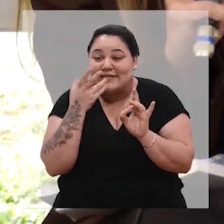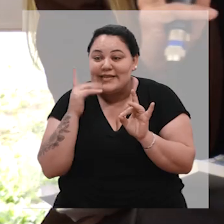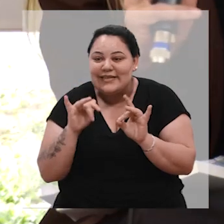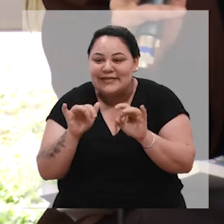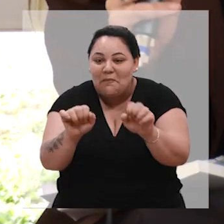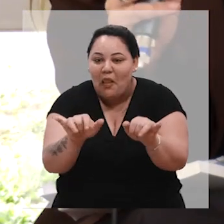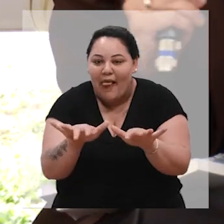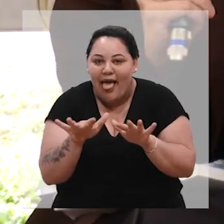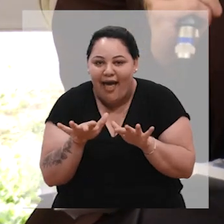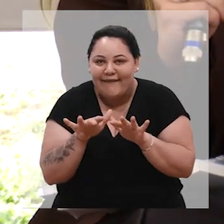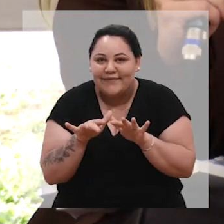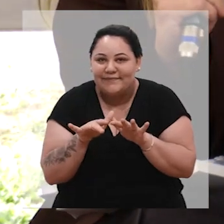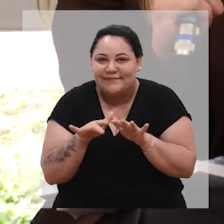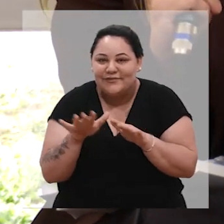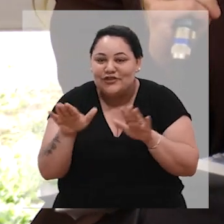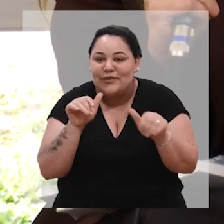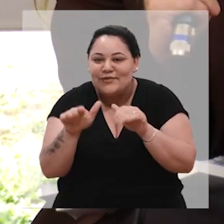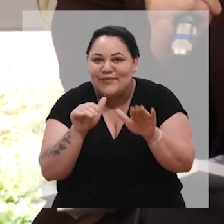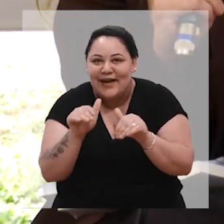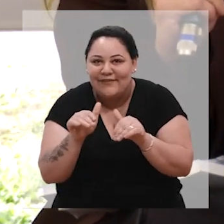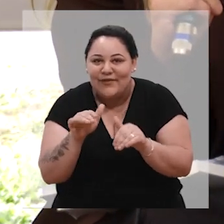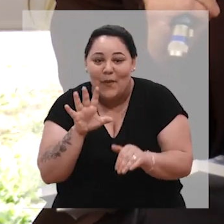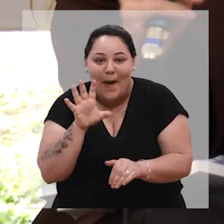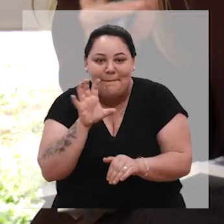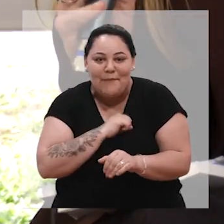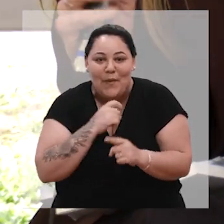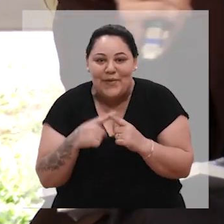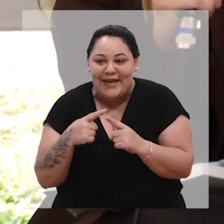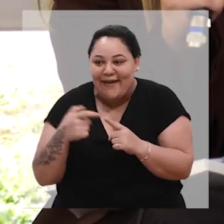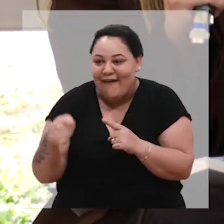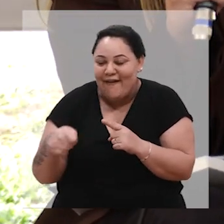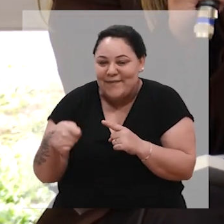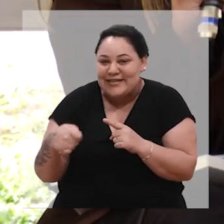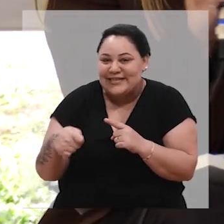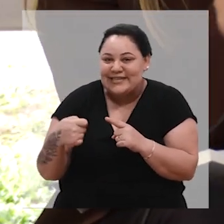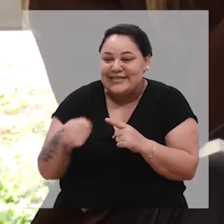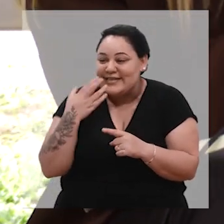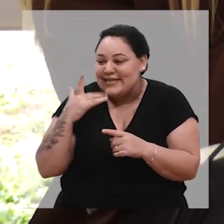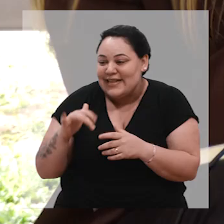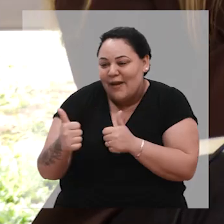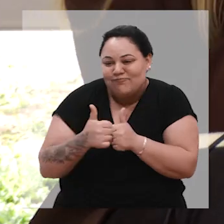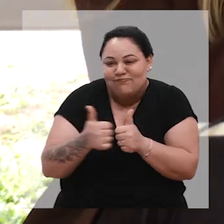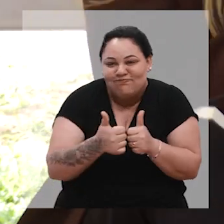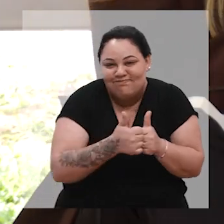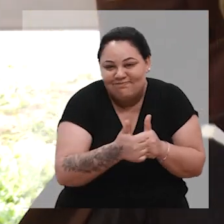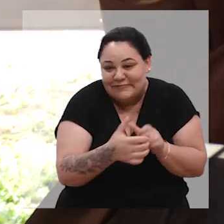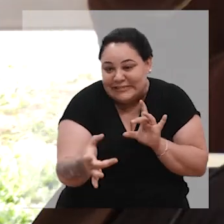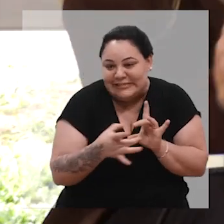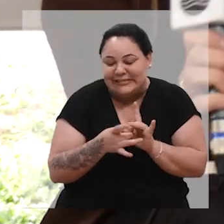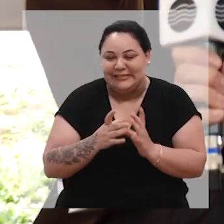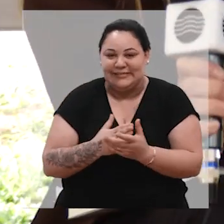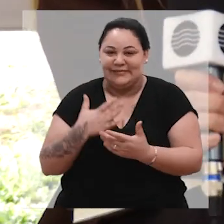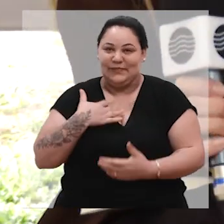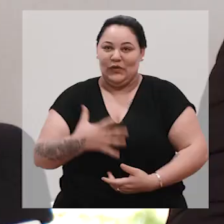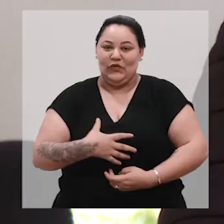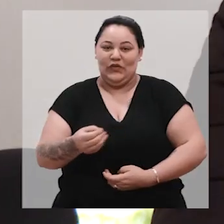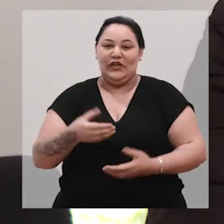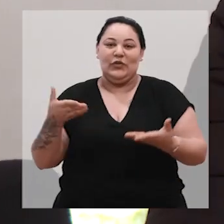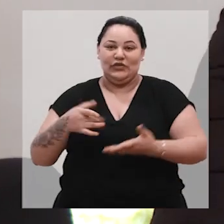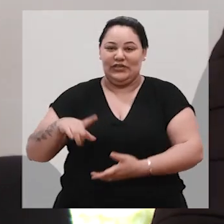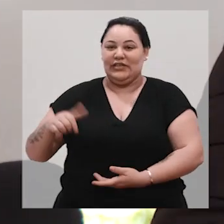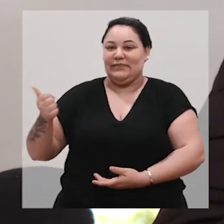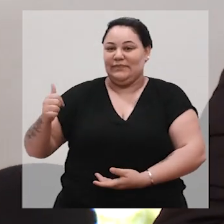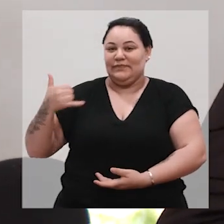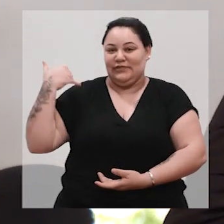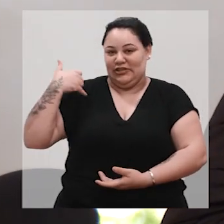sempre dizia, Rose, se é para eles estarem... eu venho com o maior amor e eles têm que estar junto comigo, né, Rose? Era mais ou menos assim. Isso. E, inclusive, o meu